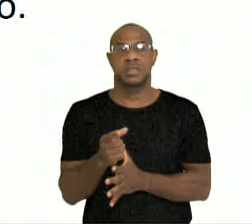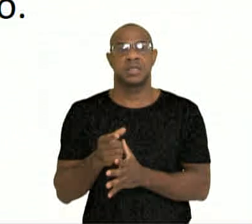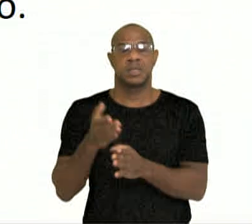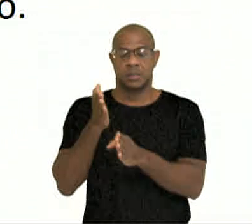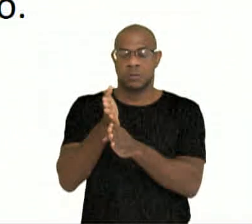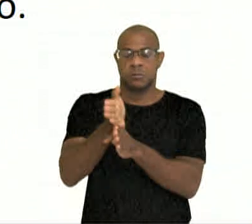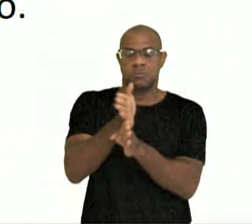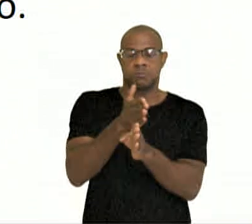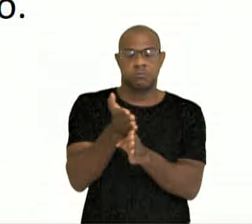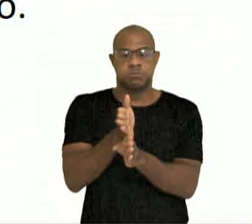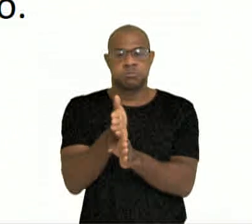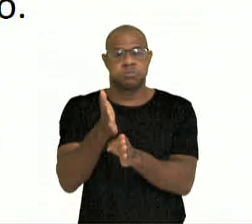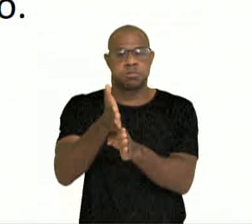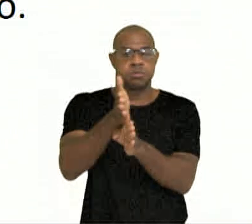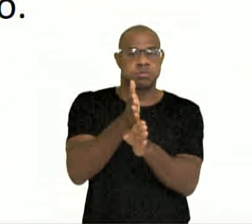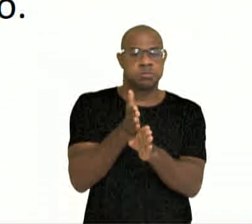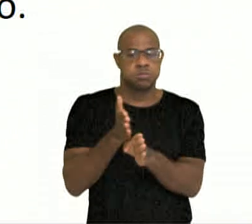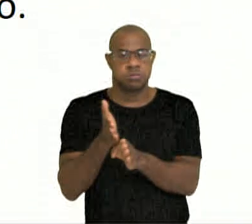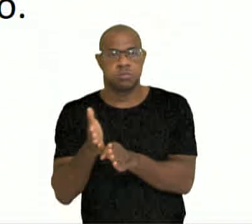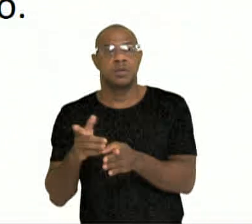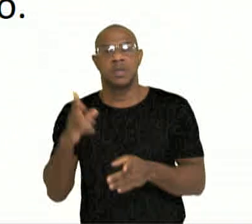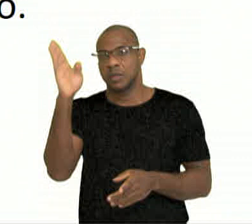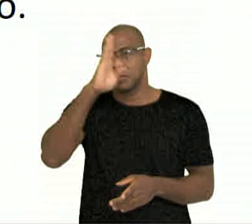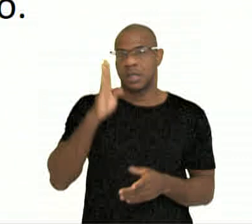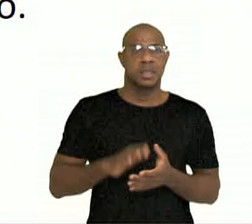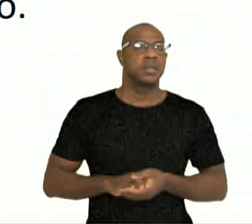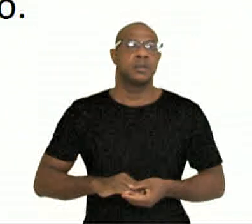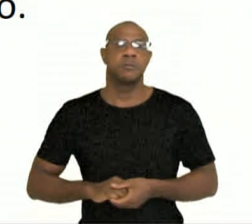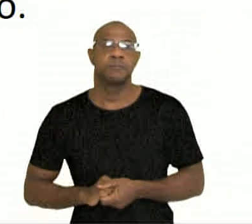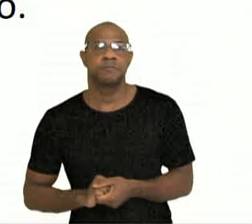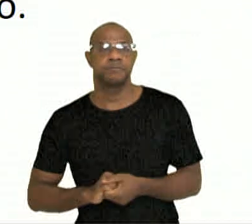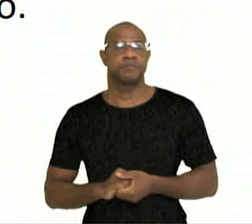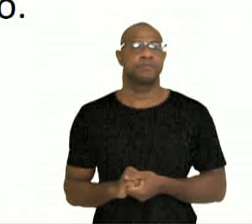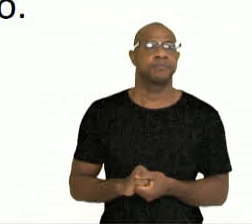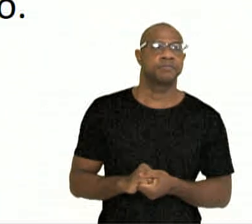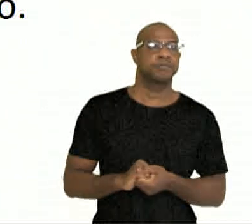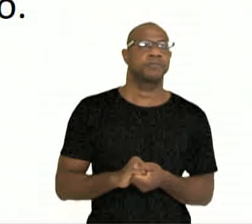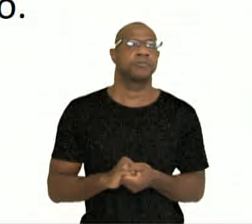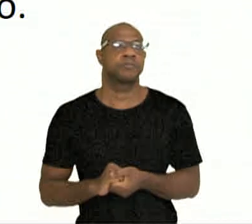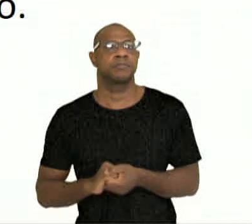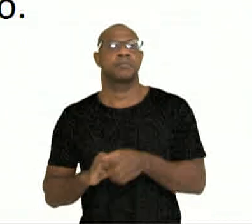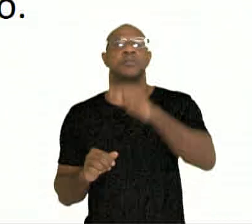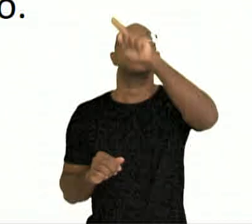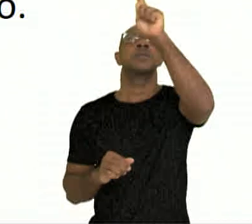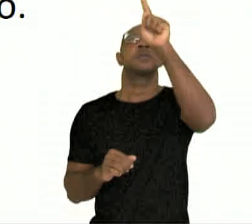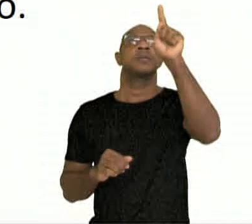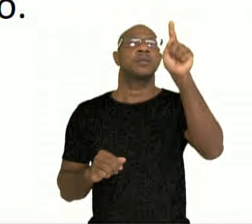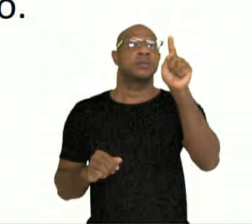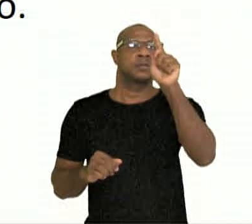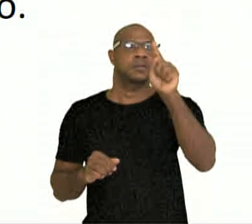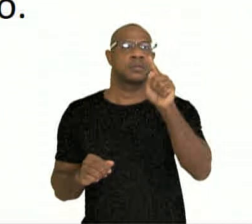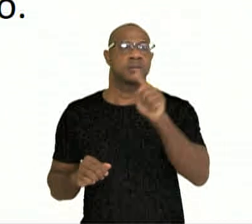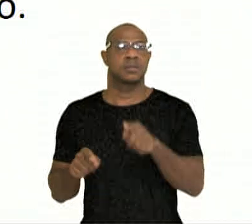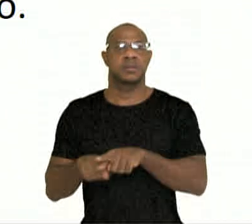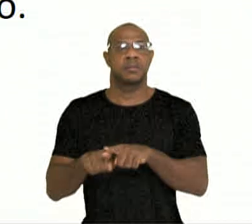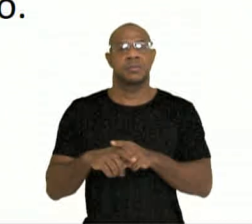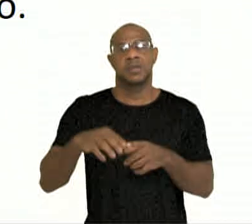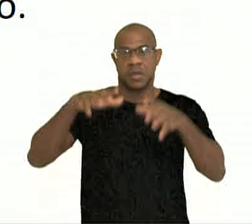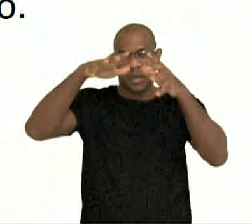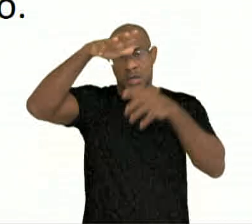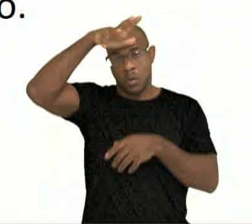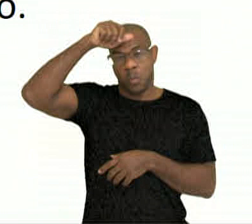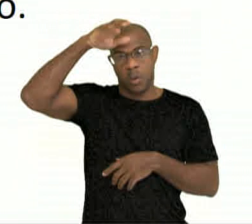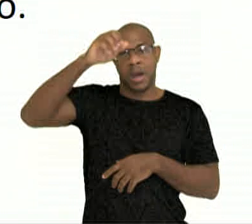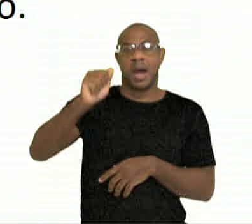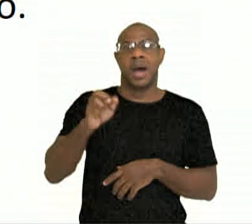exceto por alguns detalhes que depois foram se alterando ao longo da sequência da história, né? Como é o caso do Acre, então em 1750